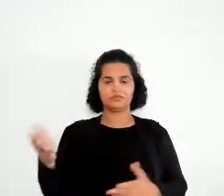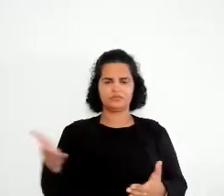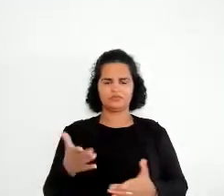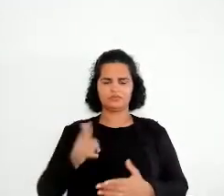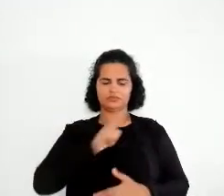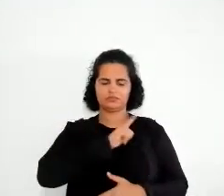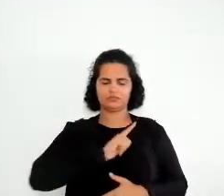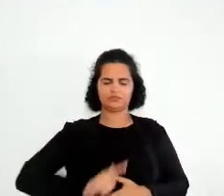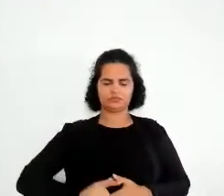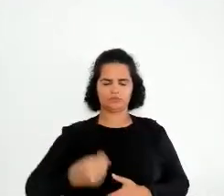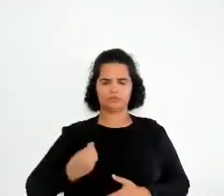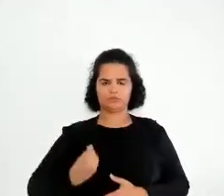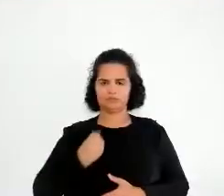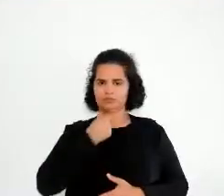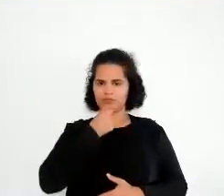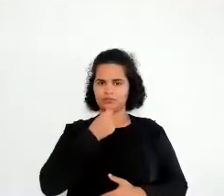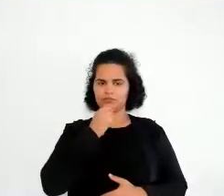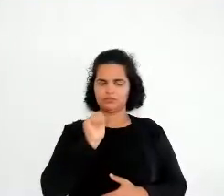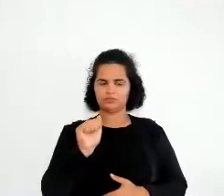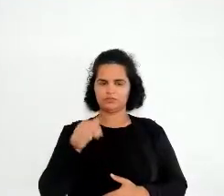Antenor Roberto.